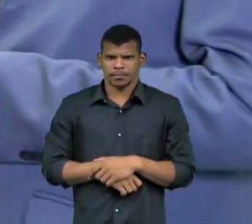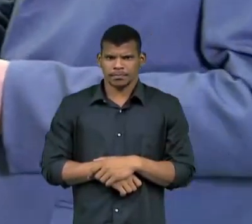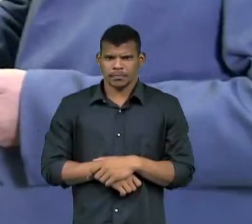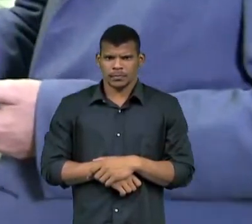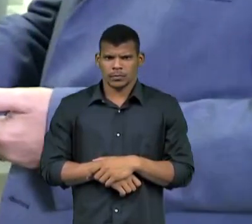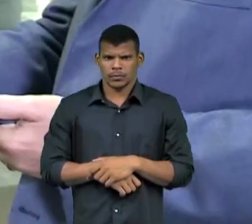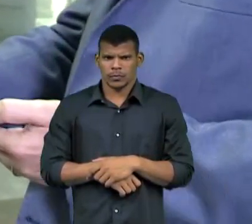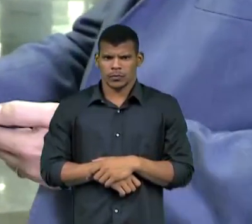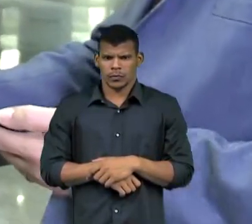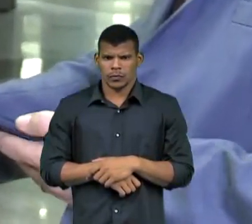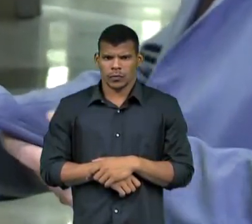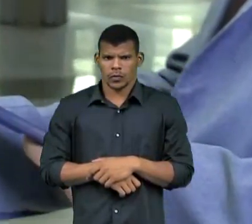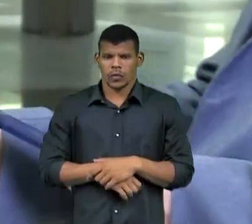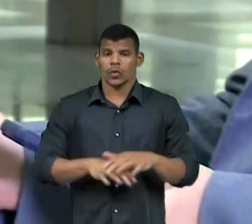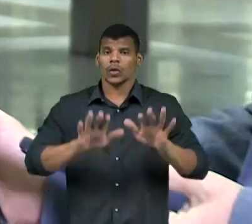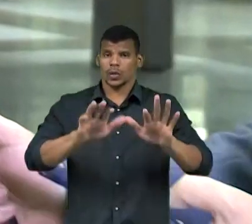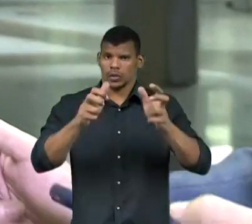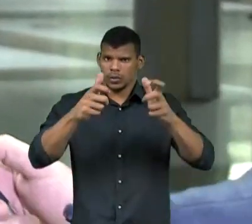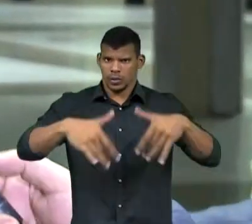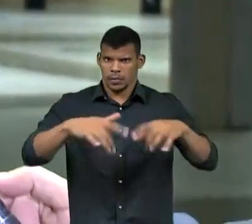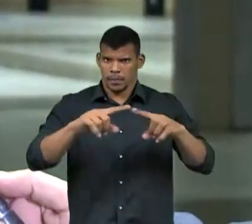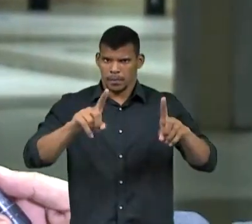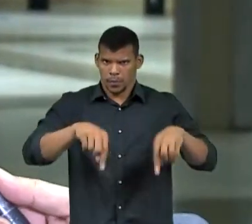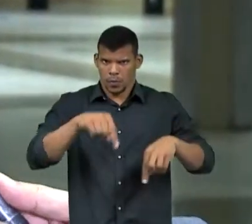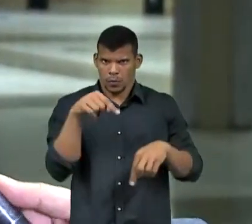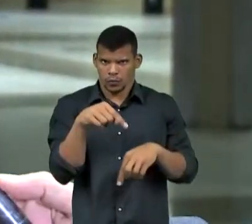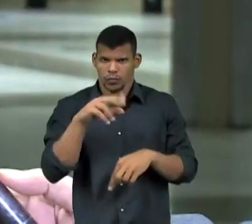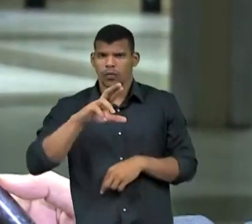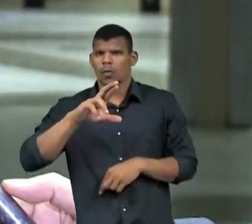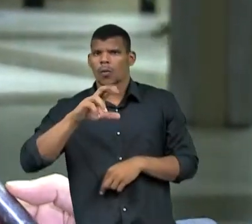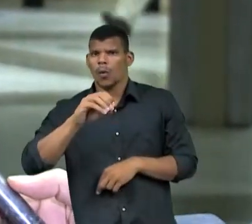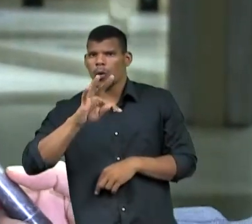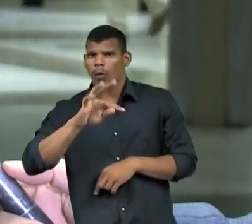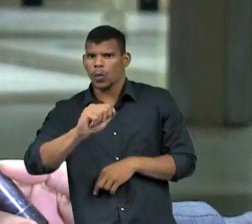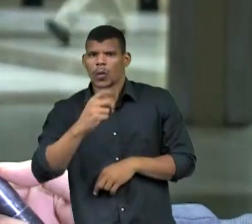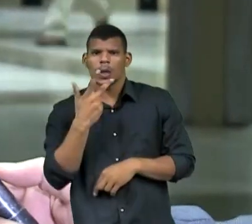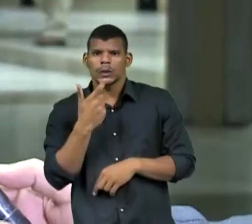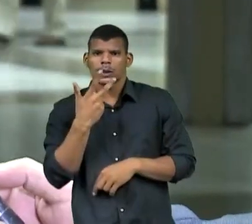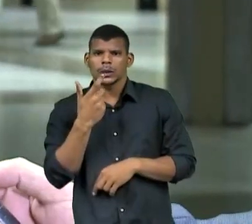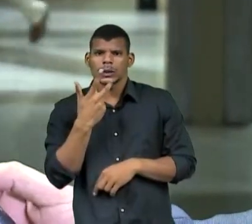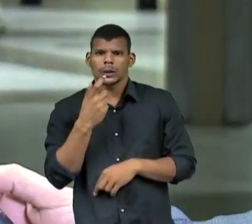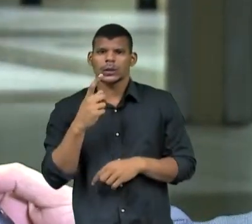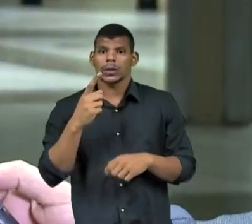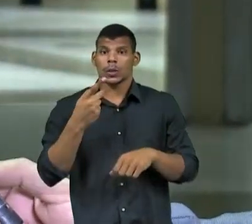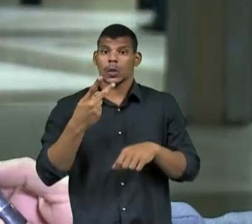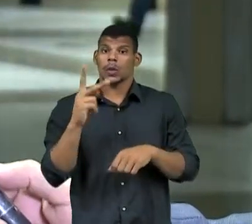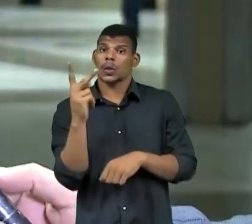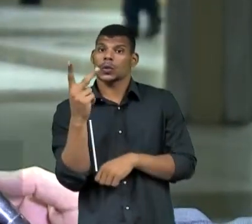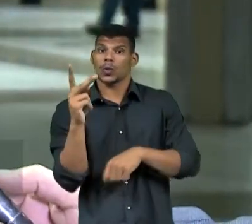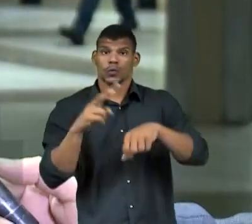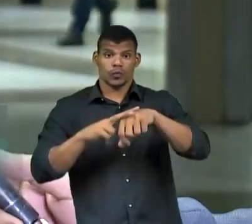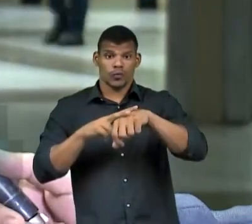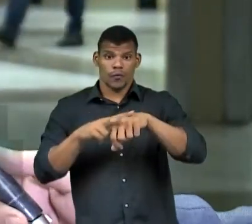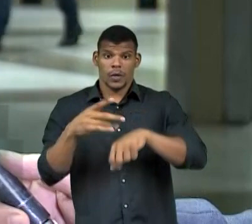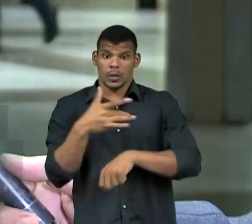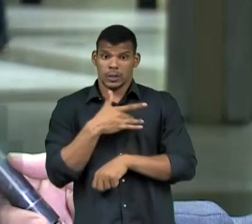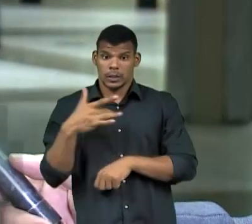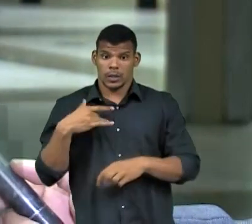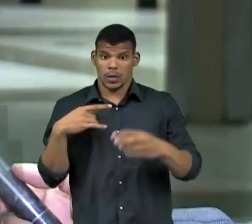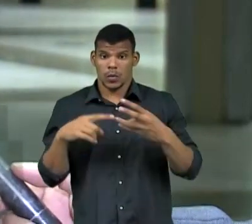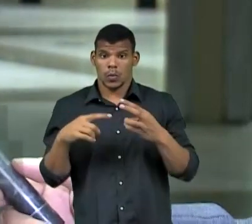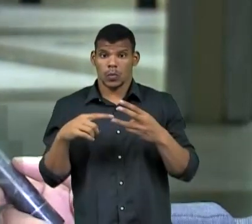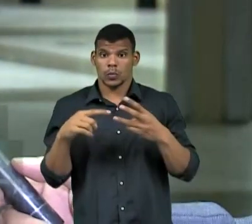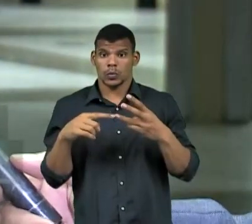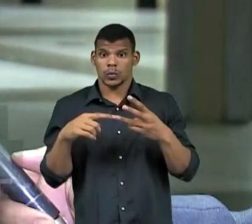ele tem o propósito de trazer as oportunidades que os hubs, tanto do hidrogênio verde, da saúde e do agronegócio, estão gerando